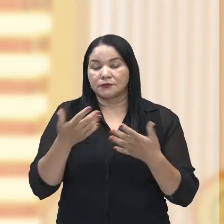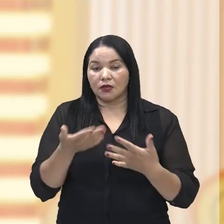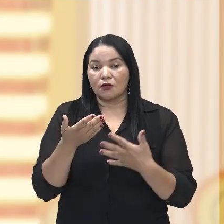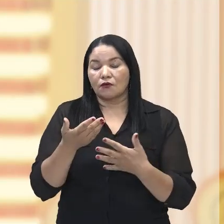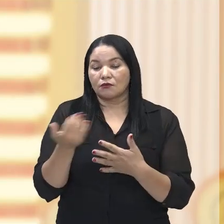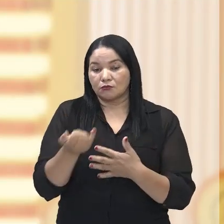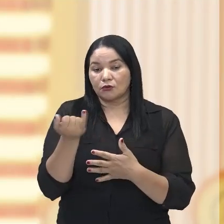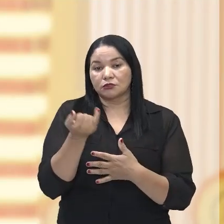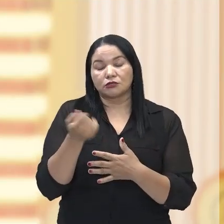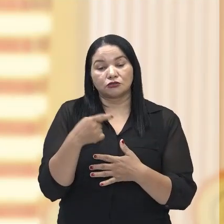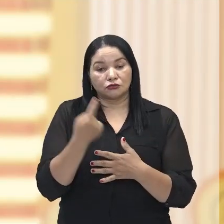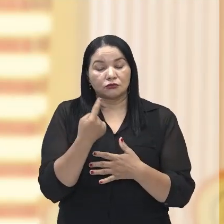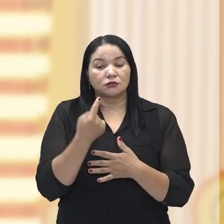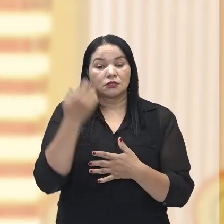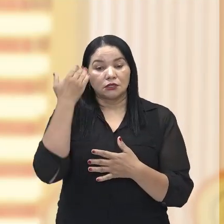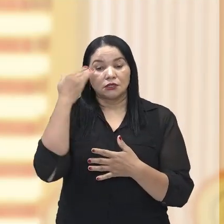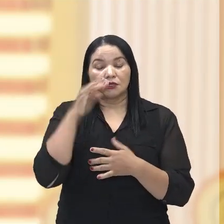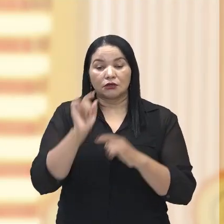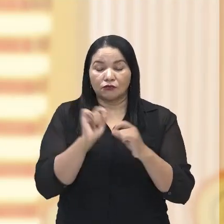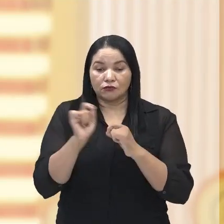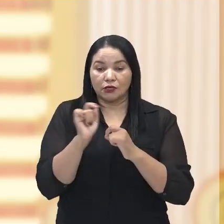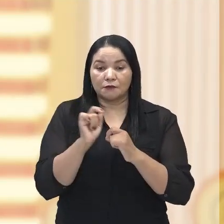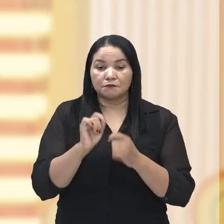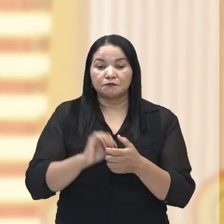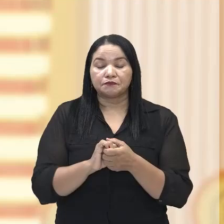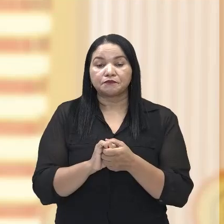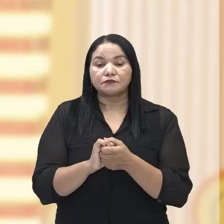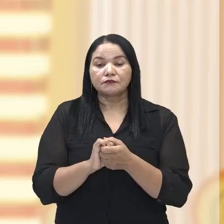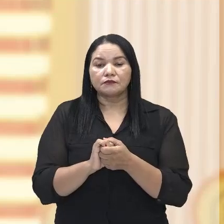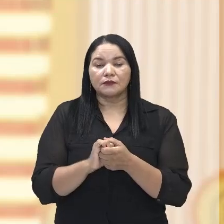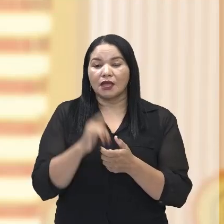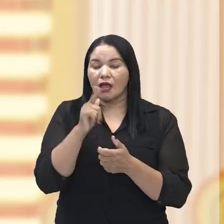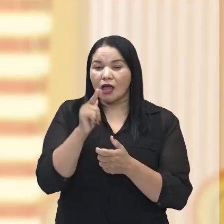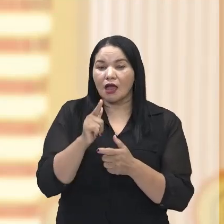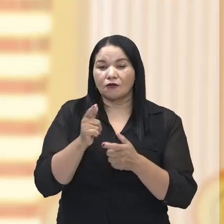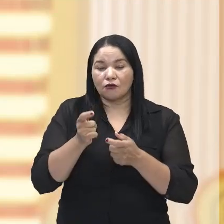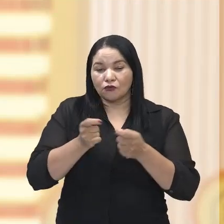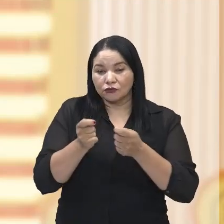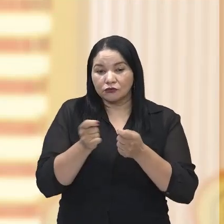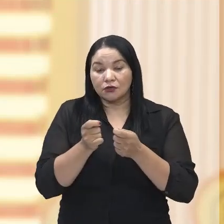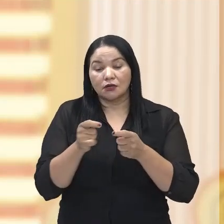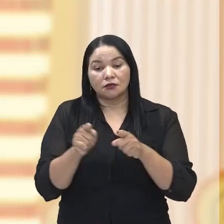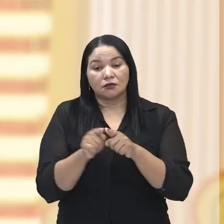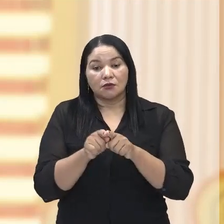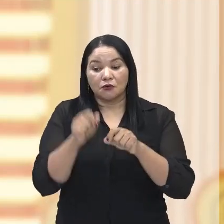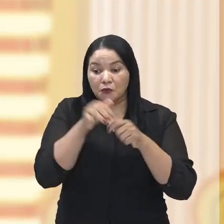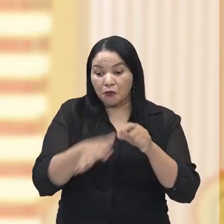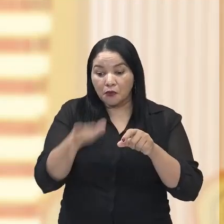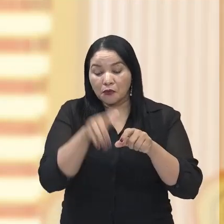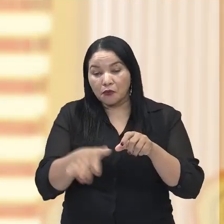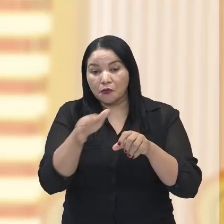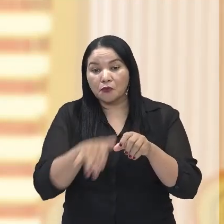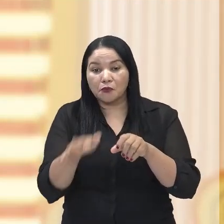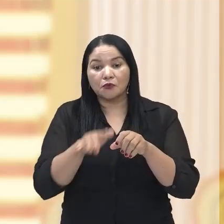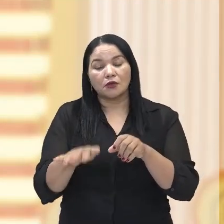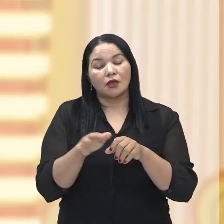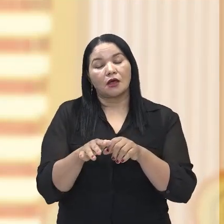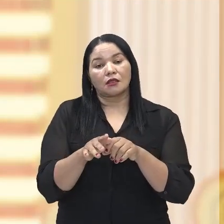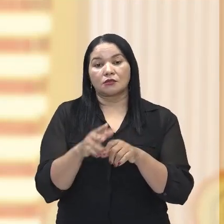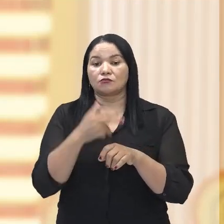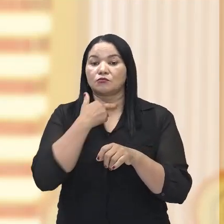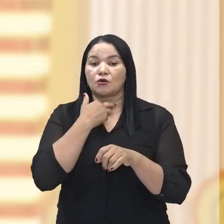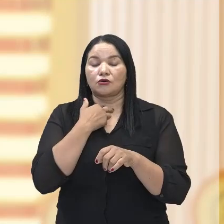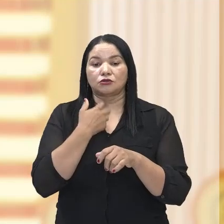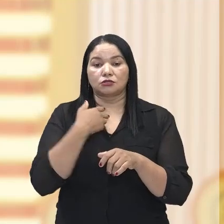ciência de que a água que hoje você talvez não esteja controlando, está gastando de forma que tem muita